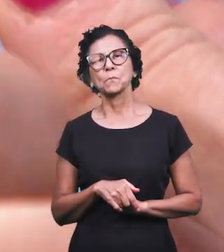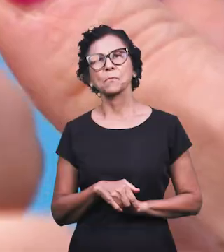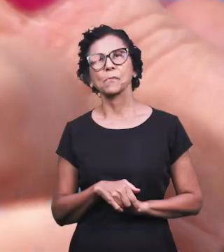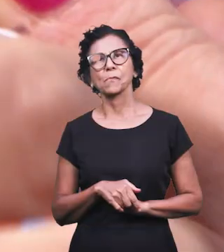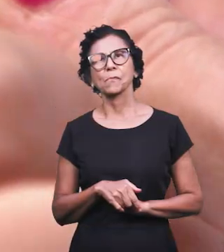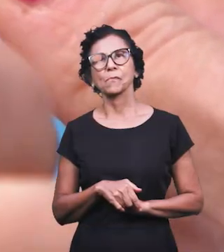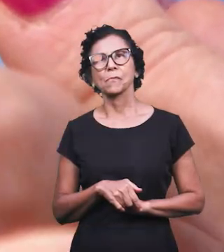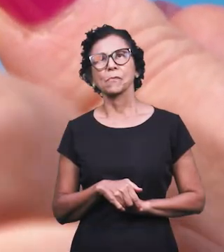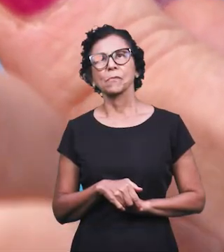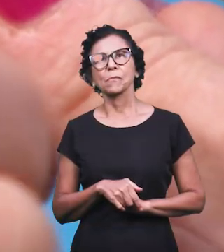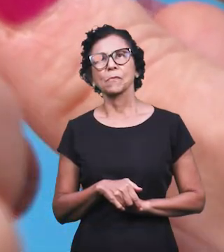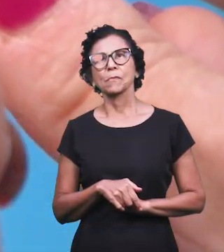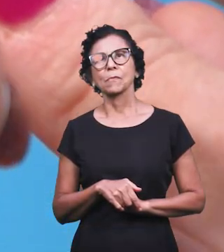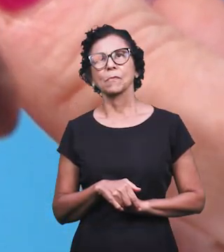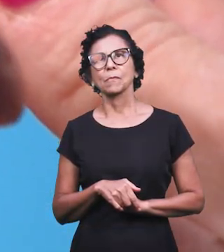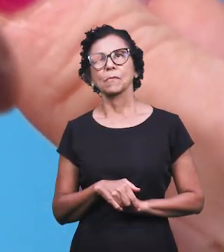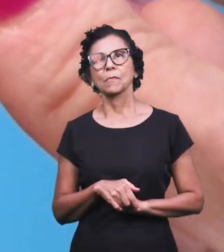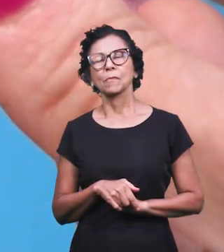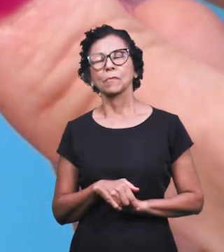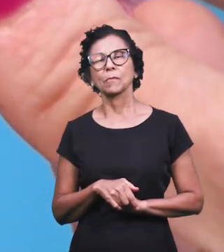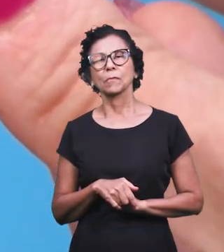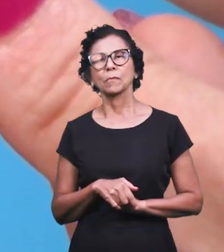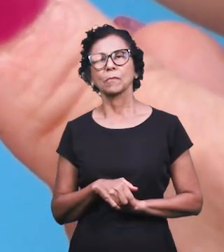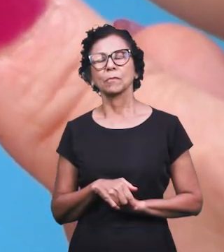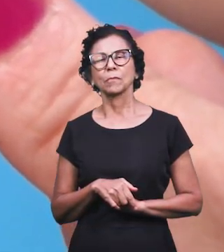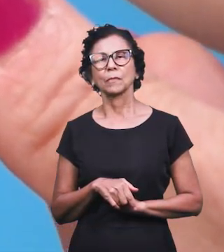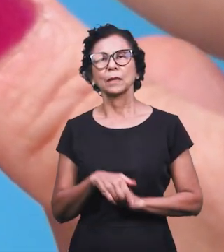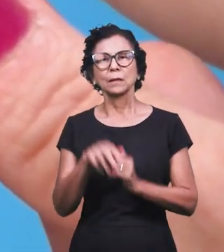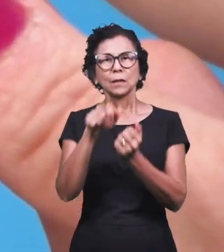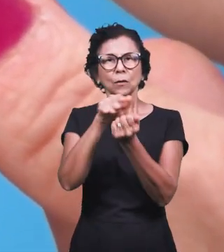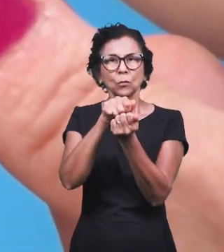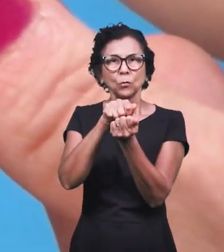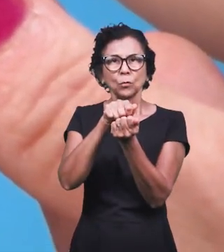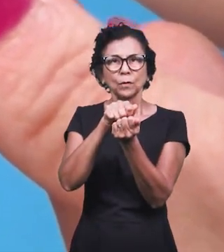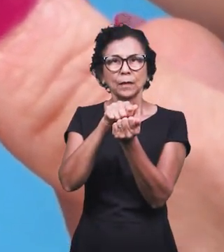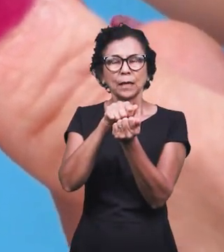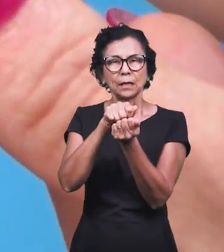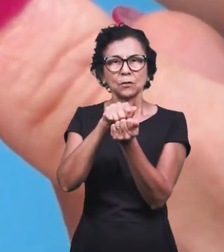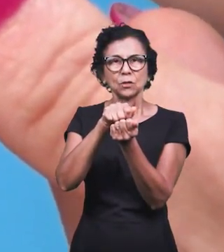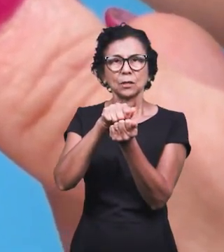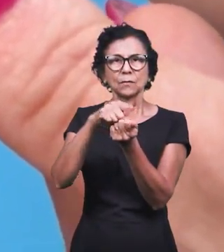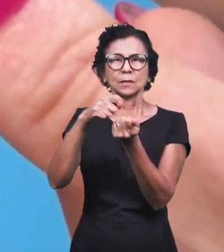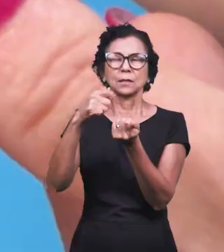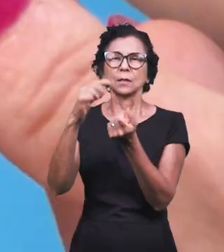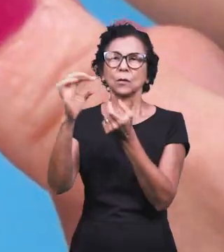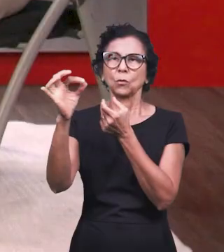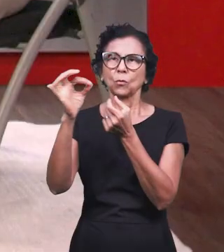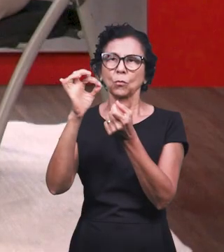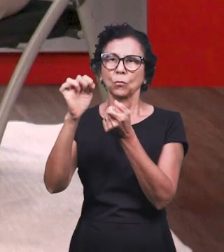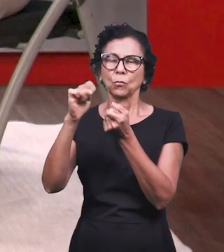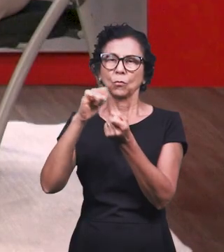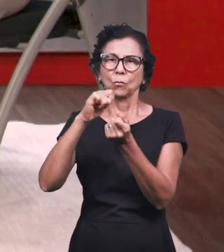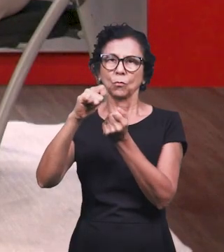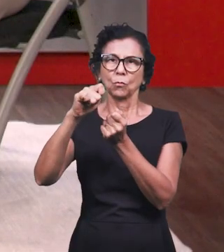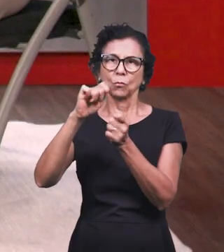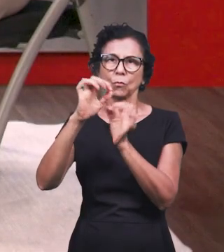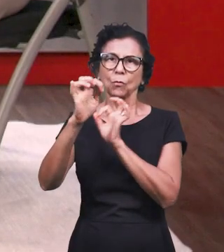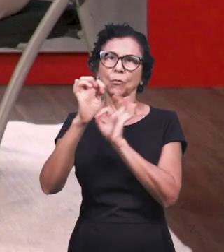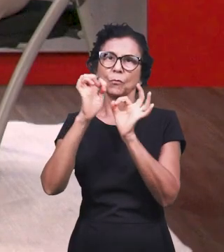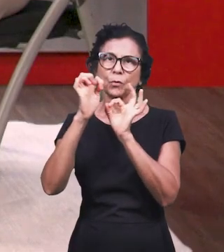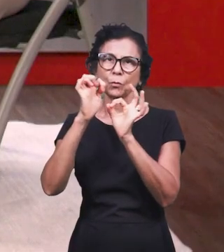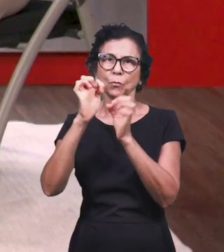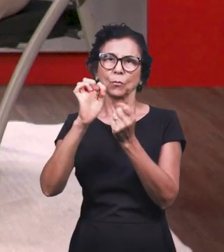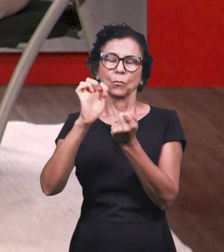volta. E depois você faz o mesmo movimento para o outro dente, abraçando ele aqui. E volta.